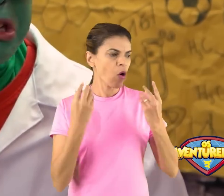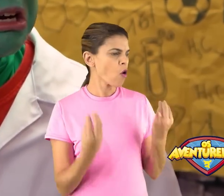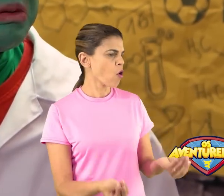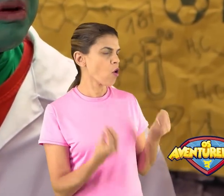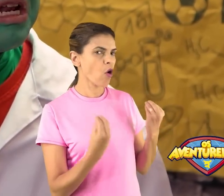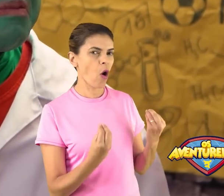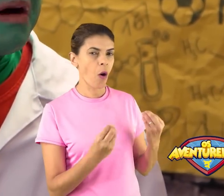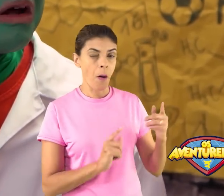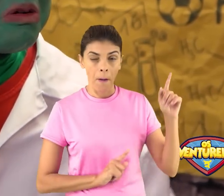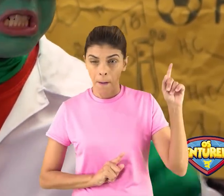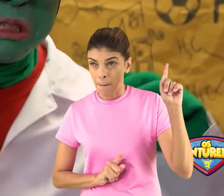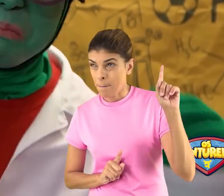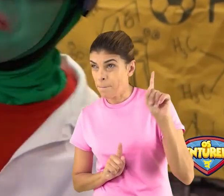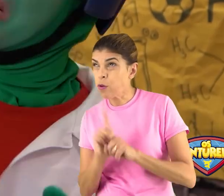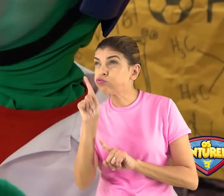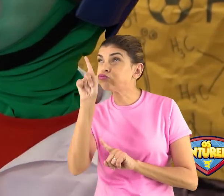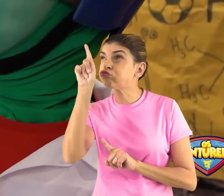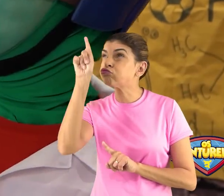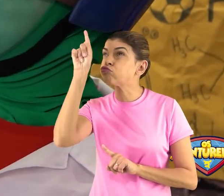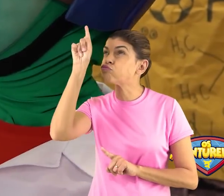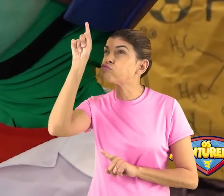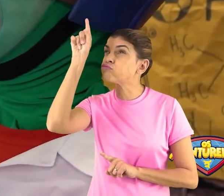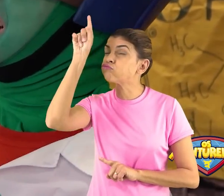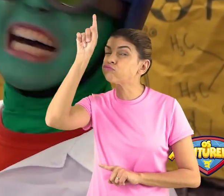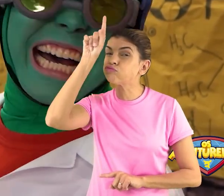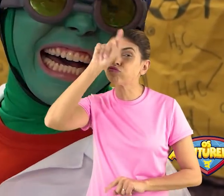É mandando ele para o espaço!